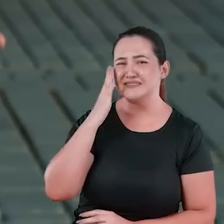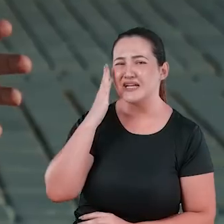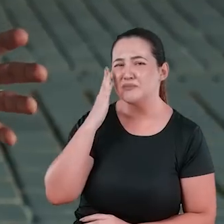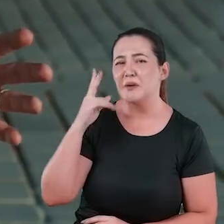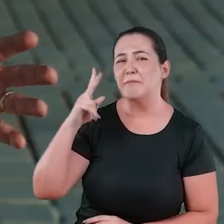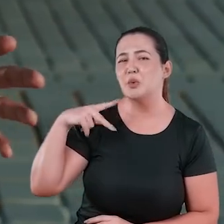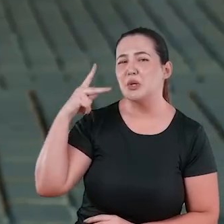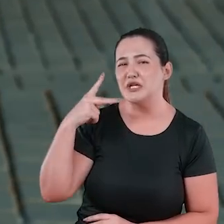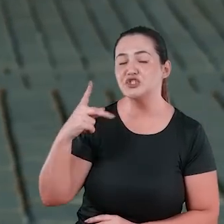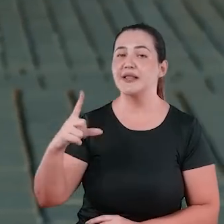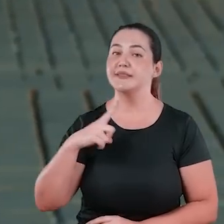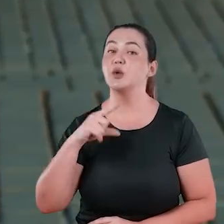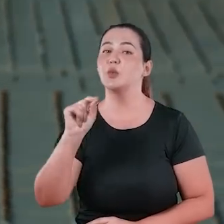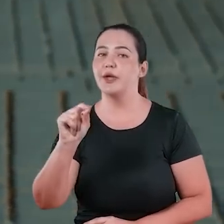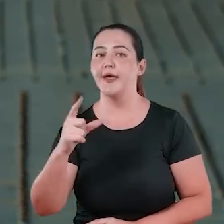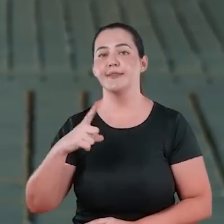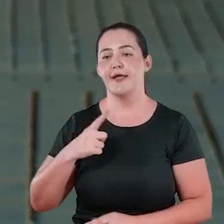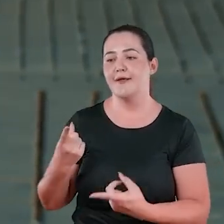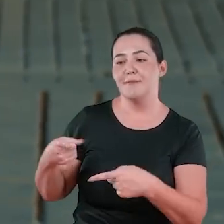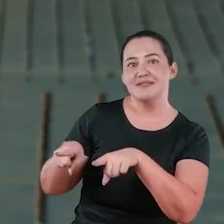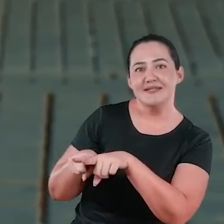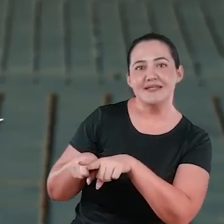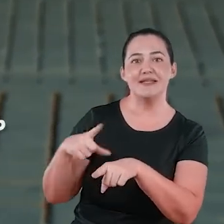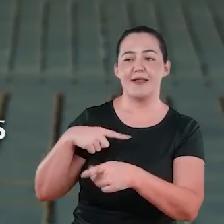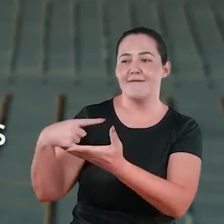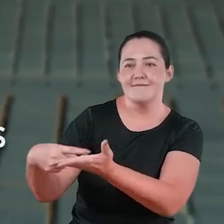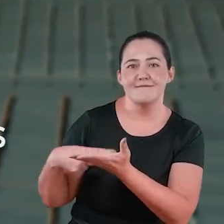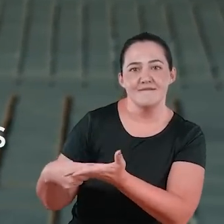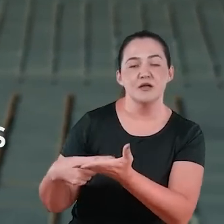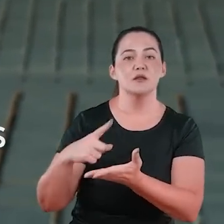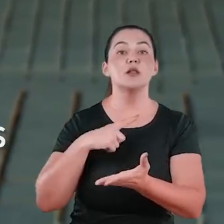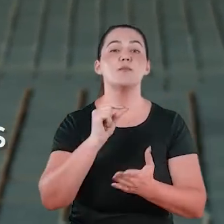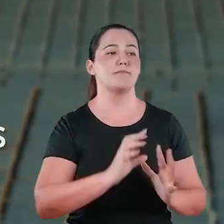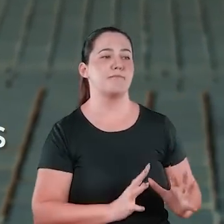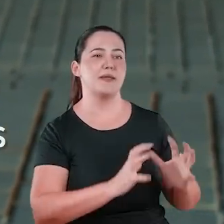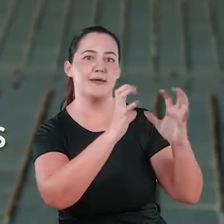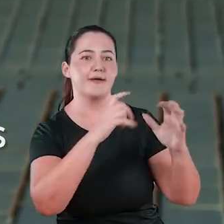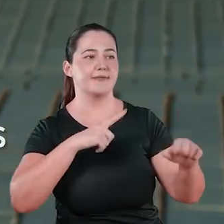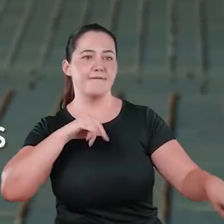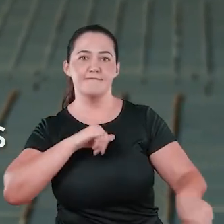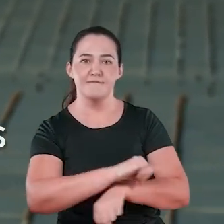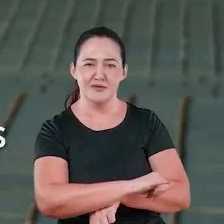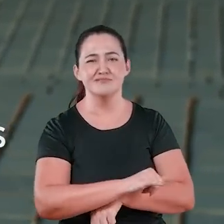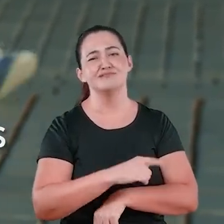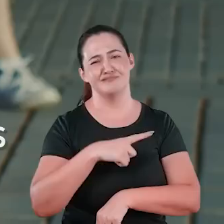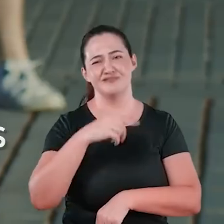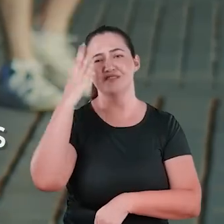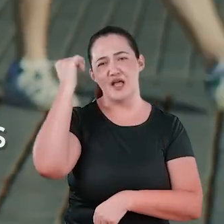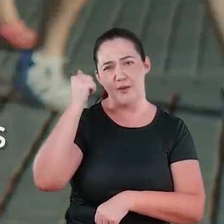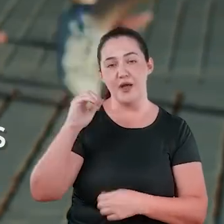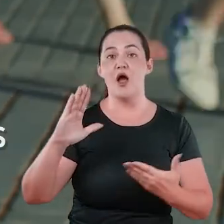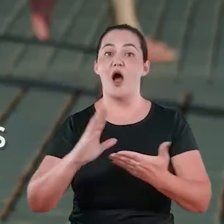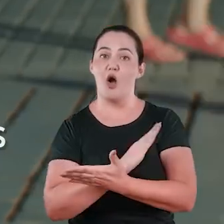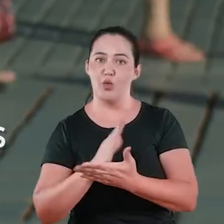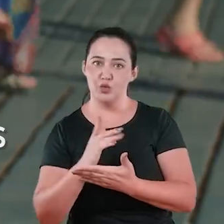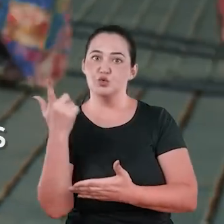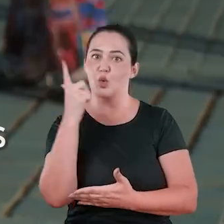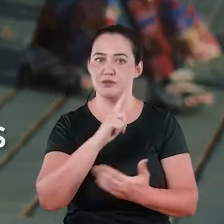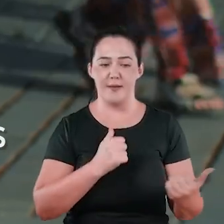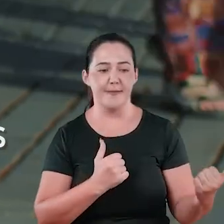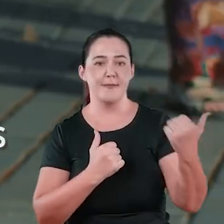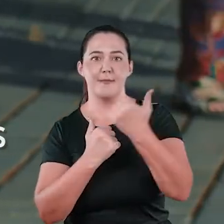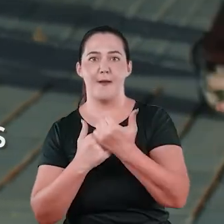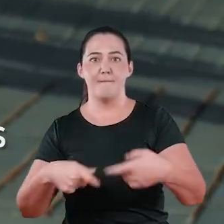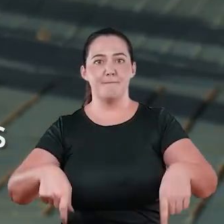entre alianças, conluios, brigas, traições, narrativas, alguns acabam atingindo o poder. E foi isso que